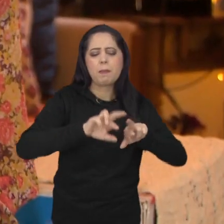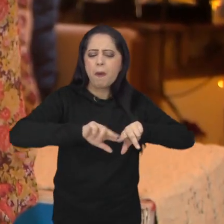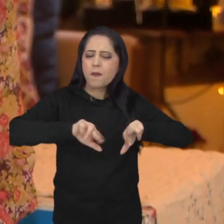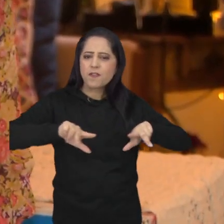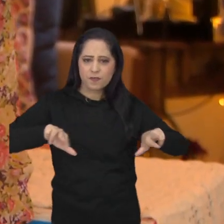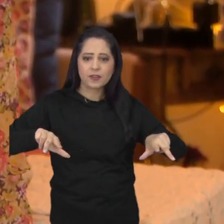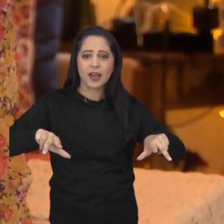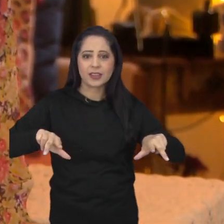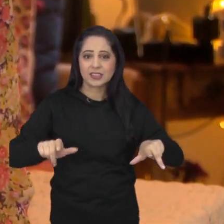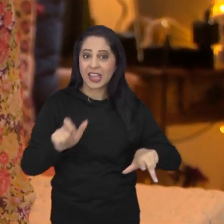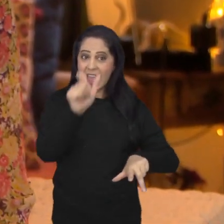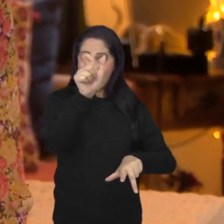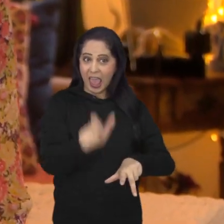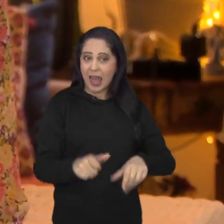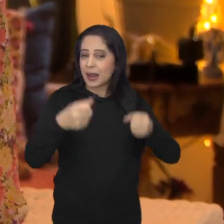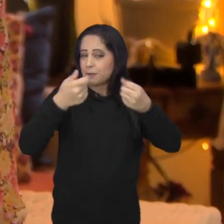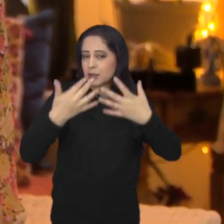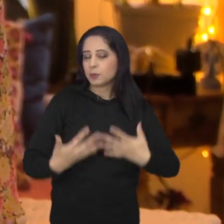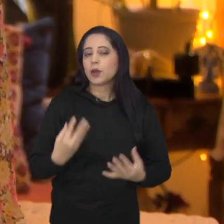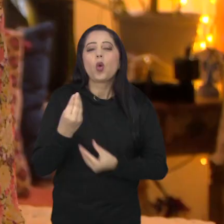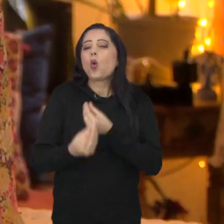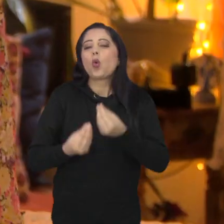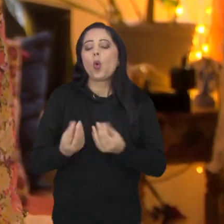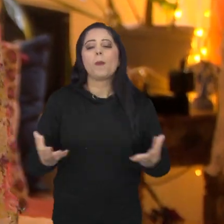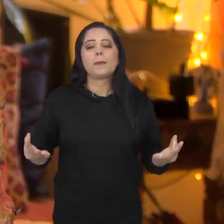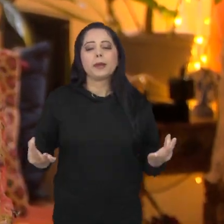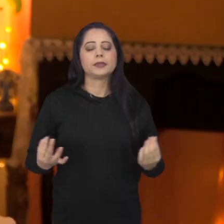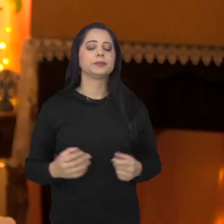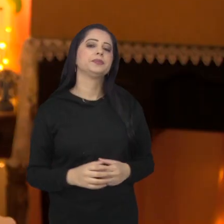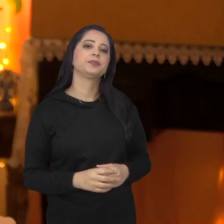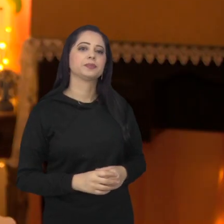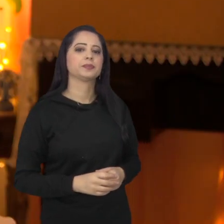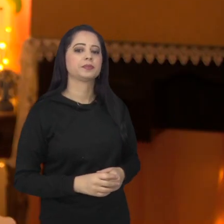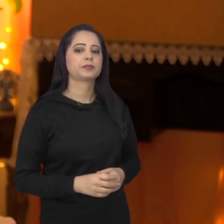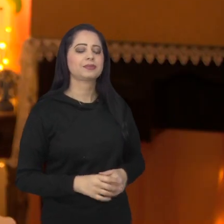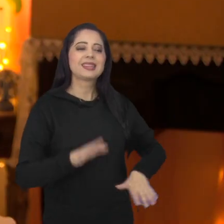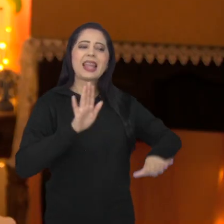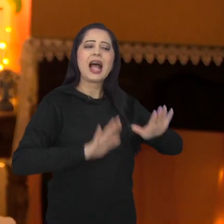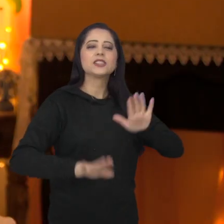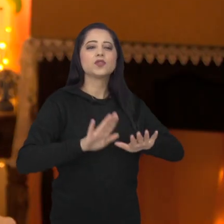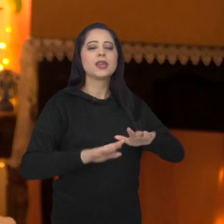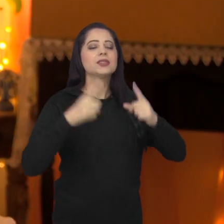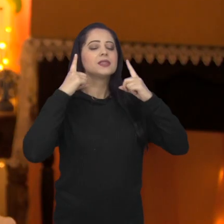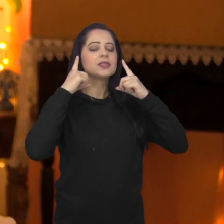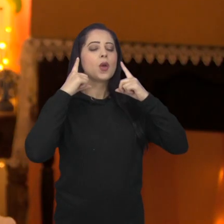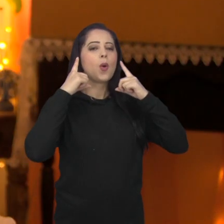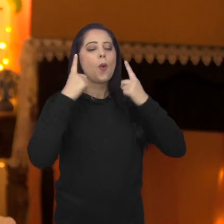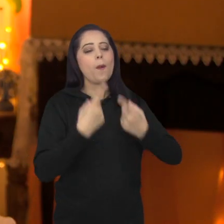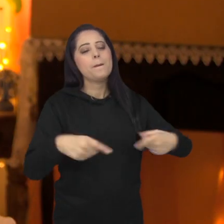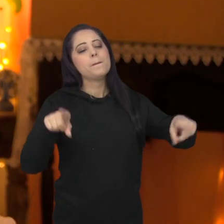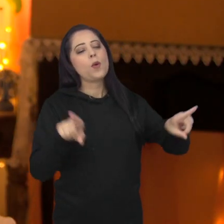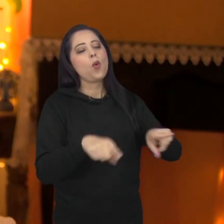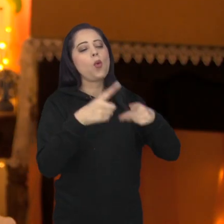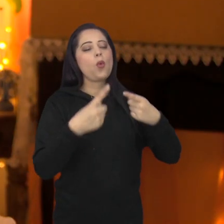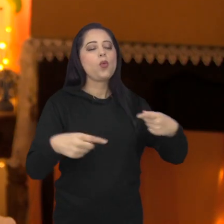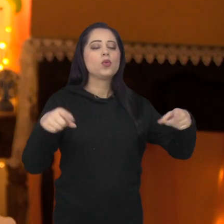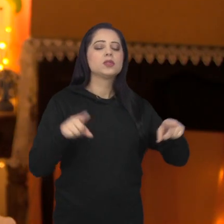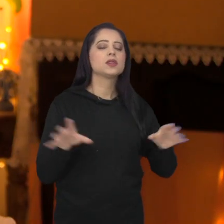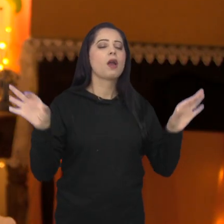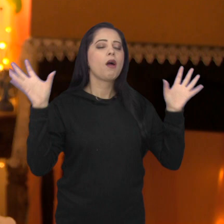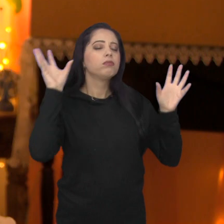A Adriana contou como ela costuma meditar. Às vezes eu coloco música, mas às vezes eu gosto do